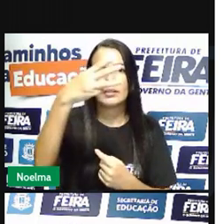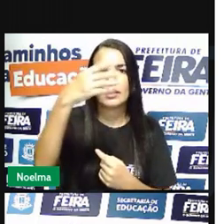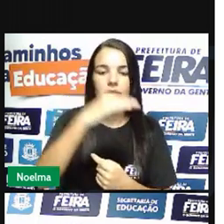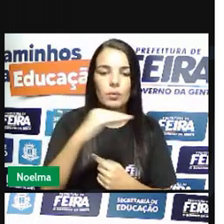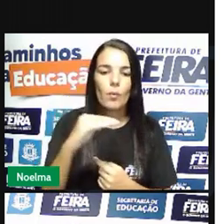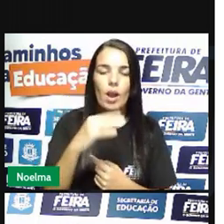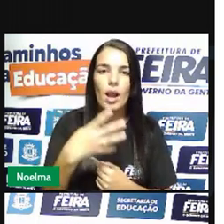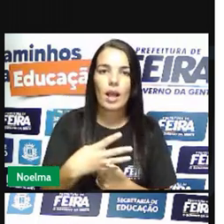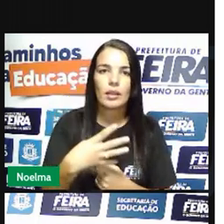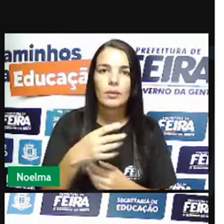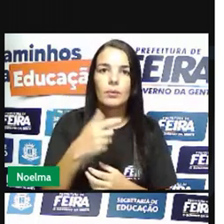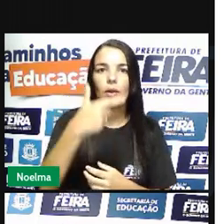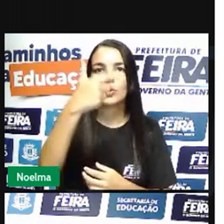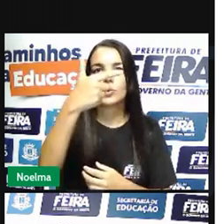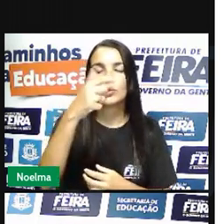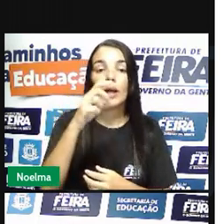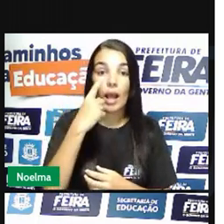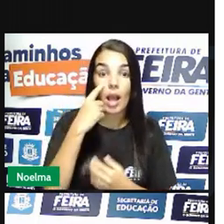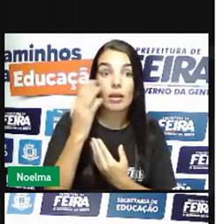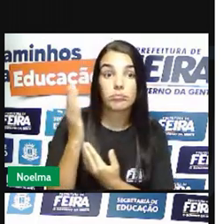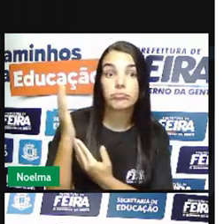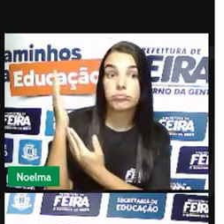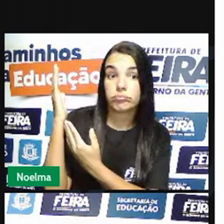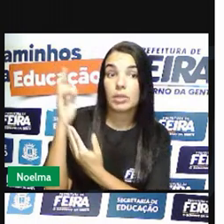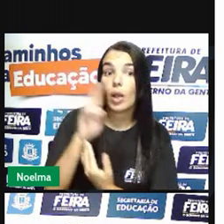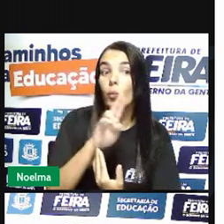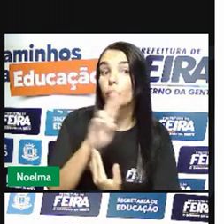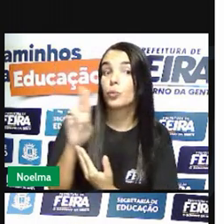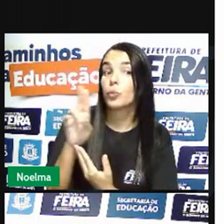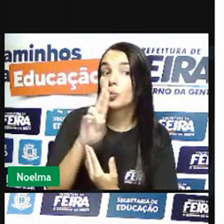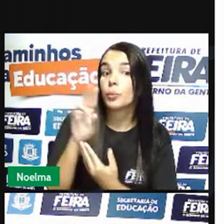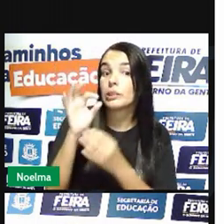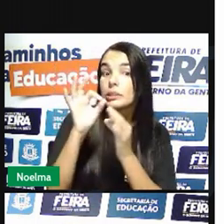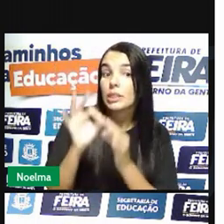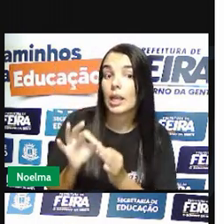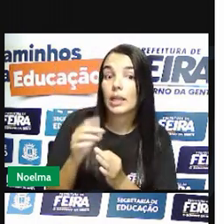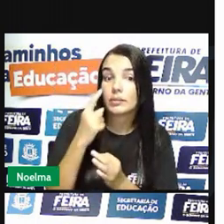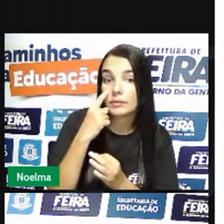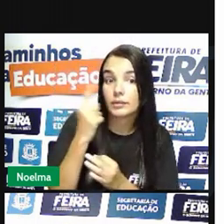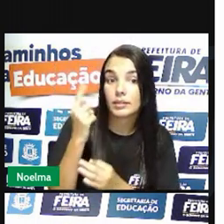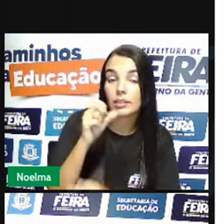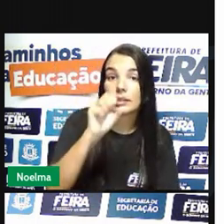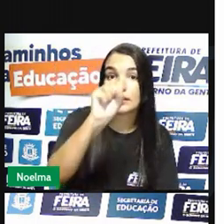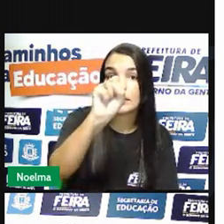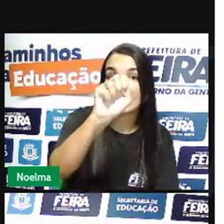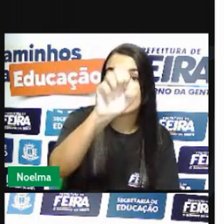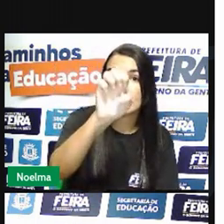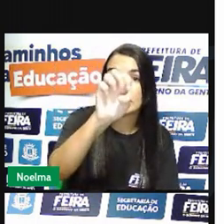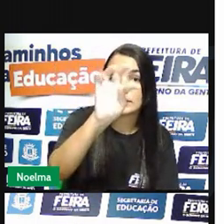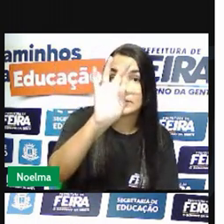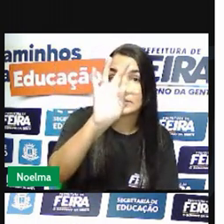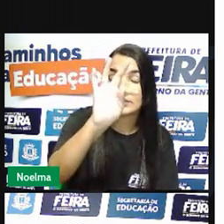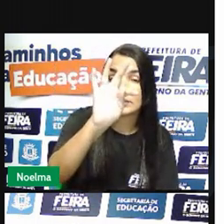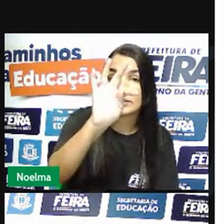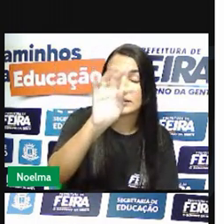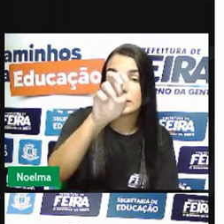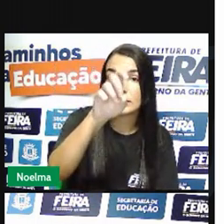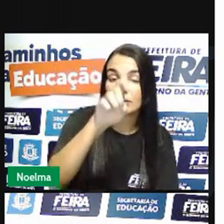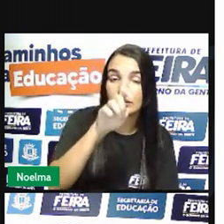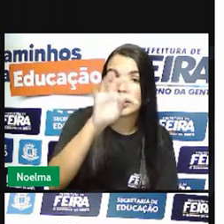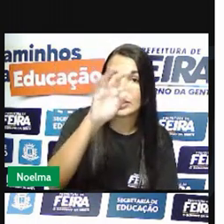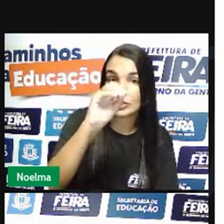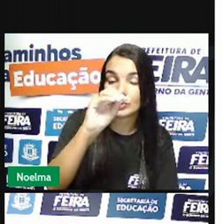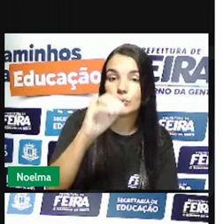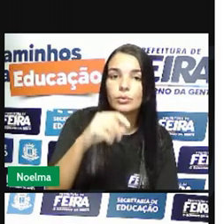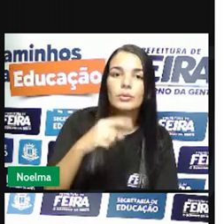quartos 25 Um cesto 376 oitavo cinco nonos